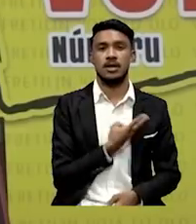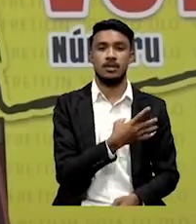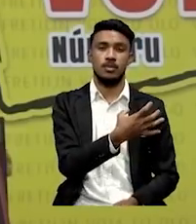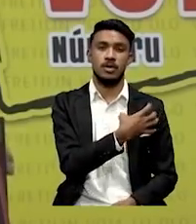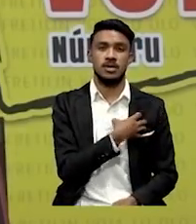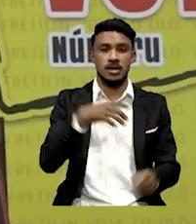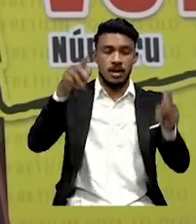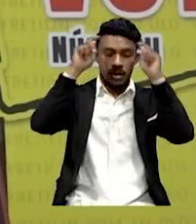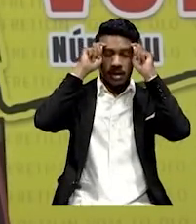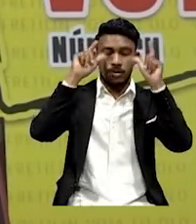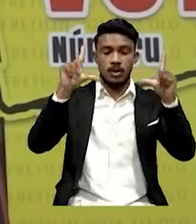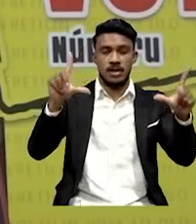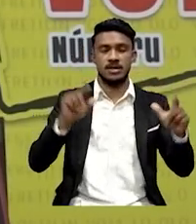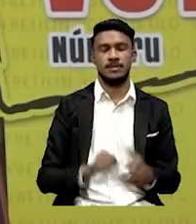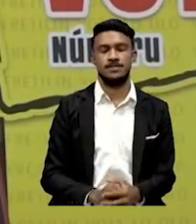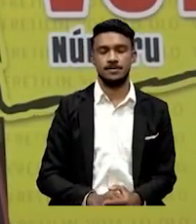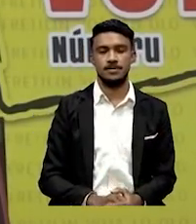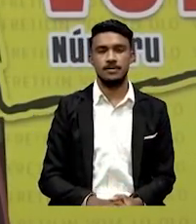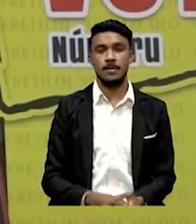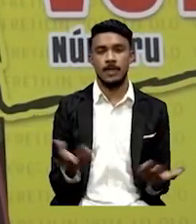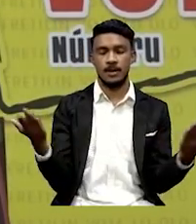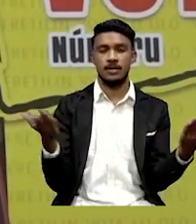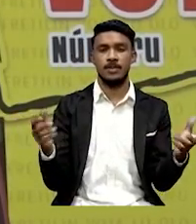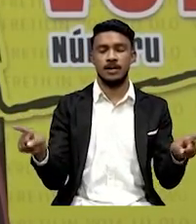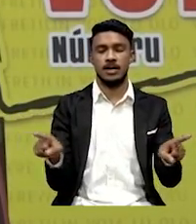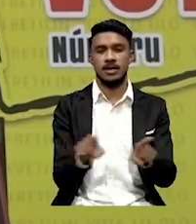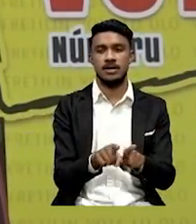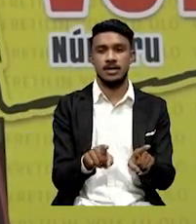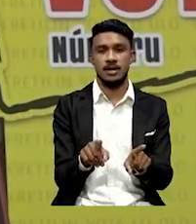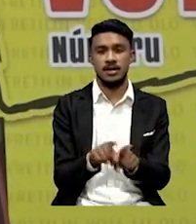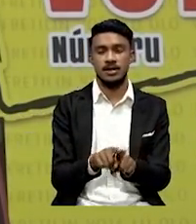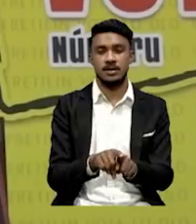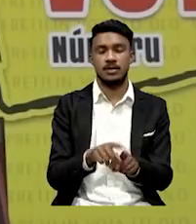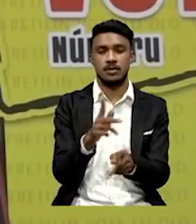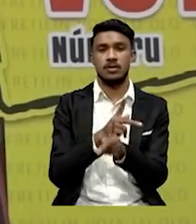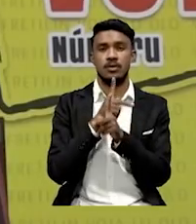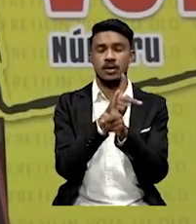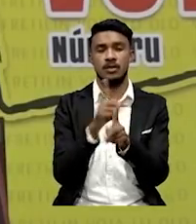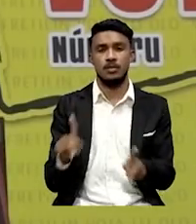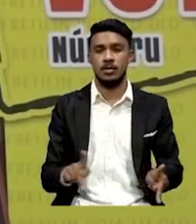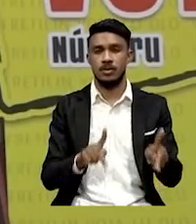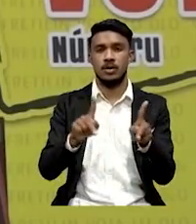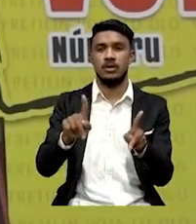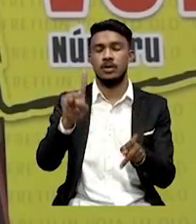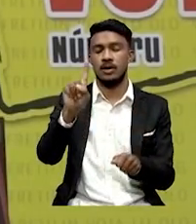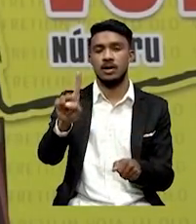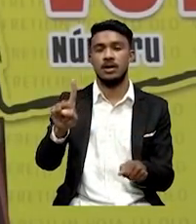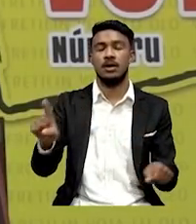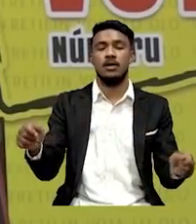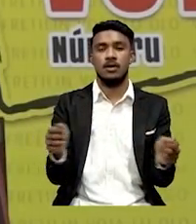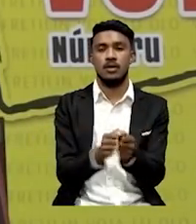Timor Leste nebe maknudar autoridade público ida honi dever